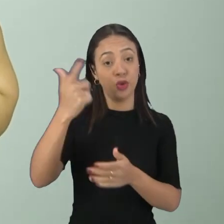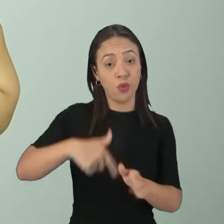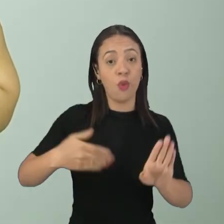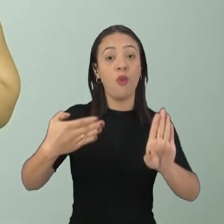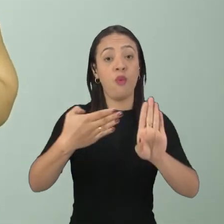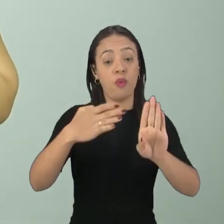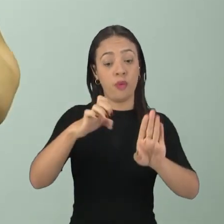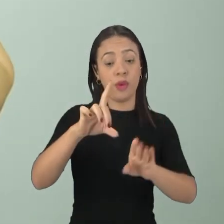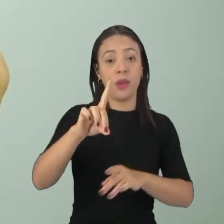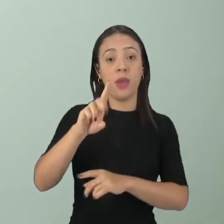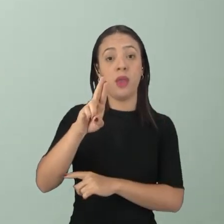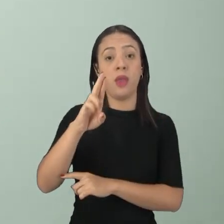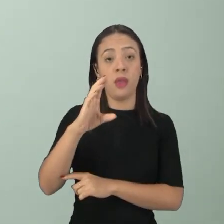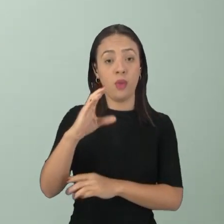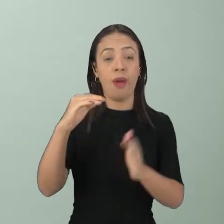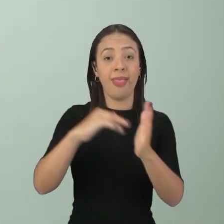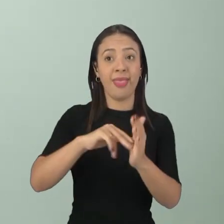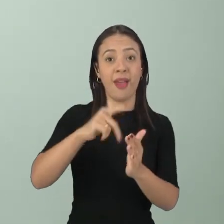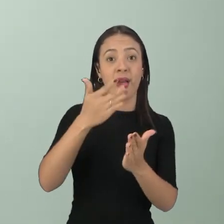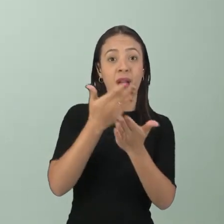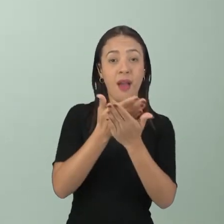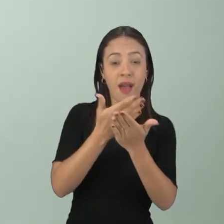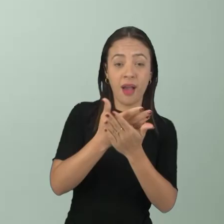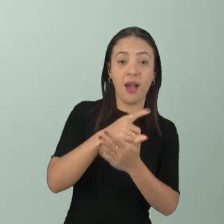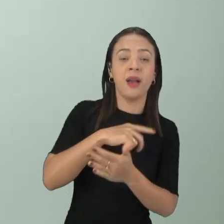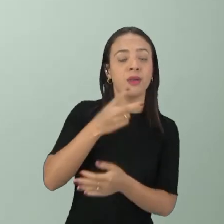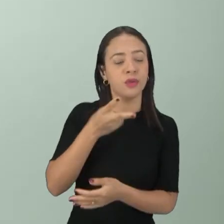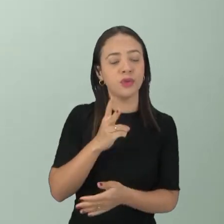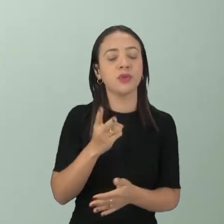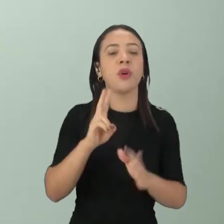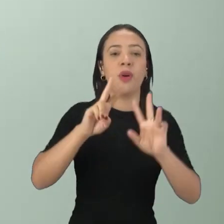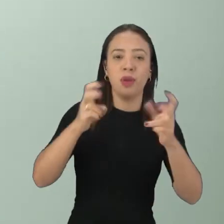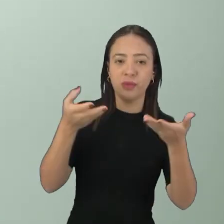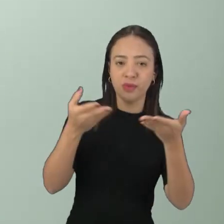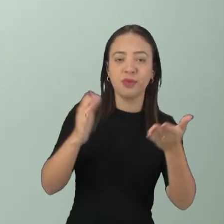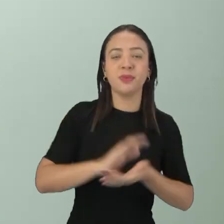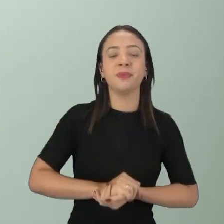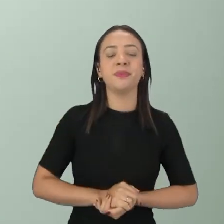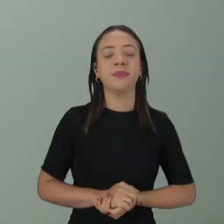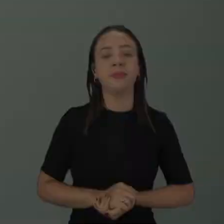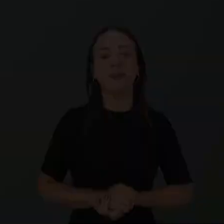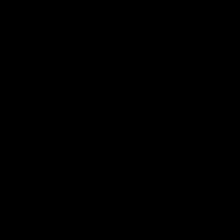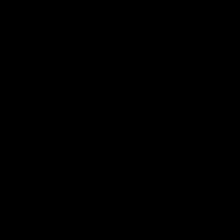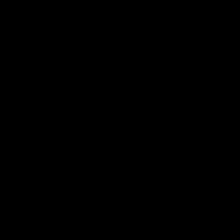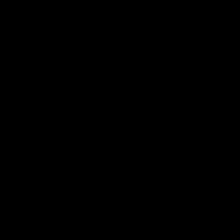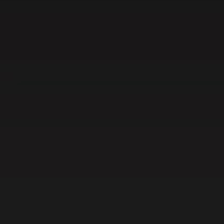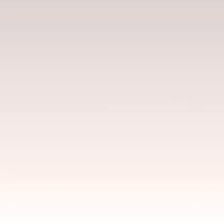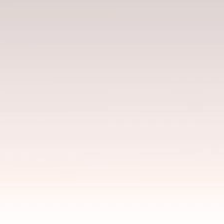plataforma e se liga na próxima aula que nós vamos continuar esse assunto. Até lá!